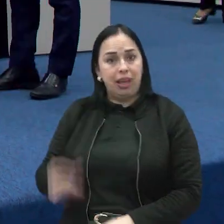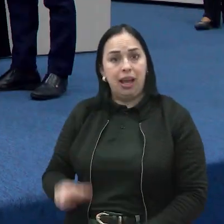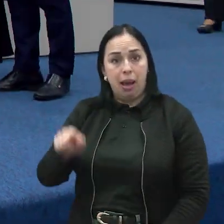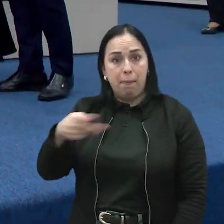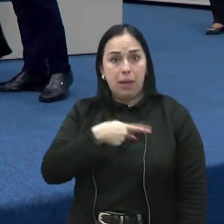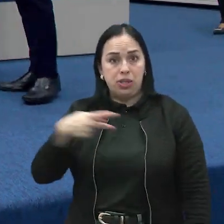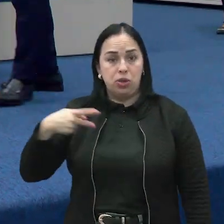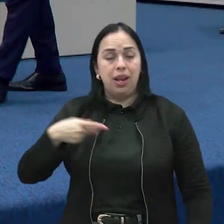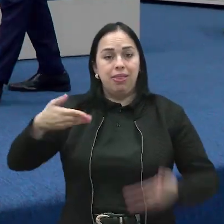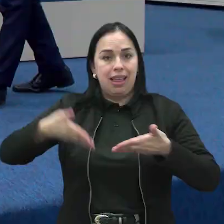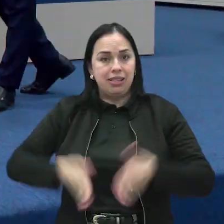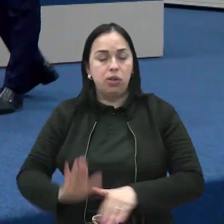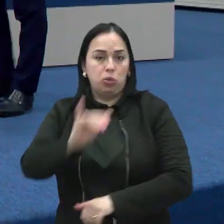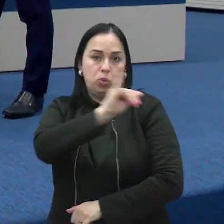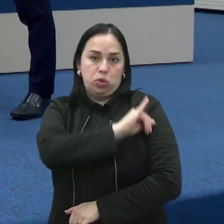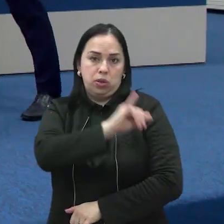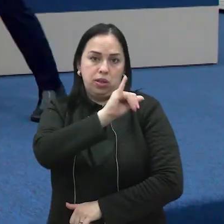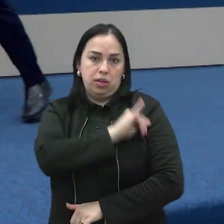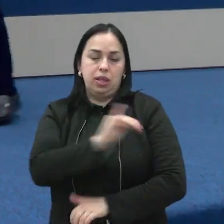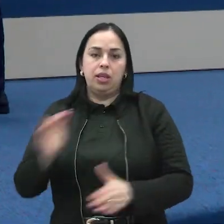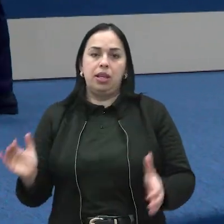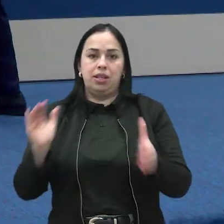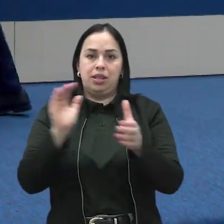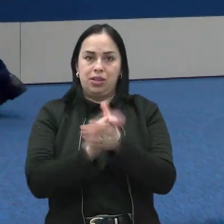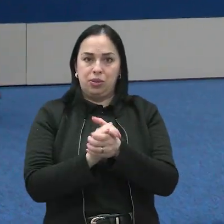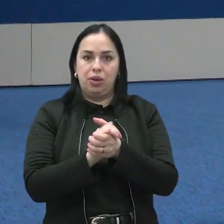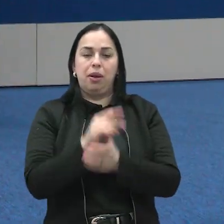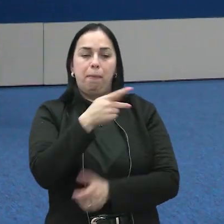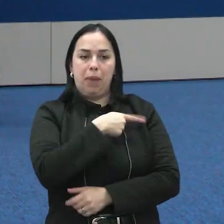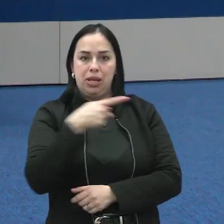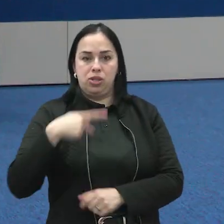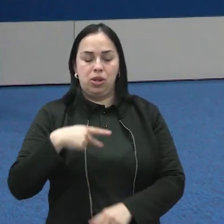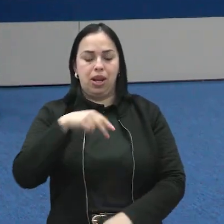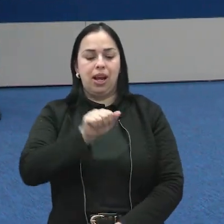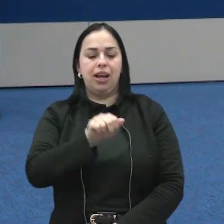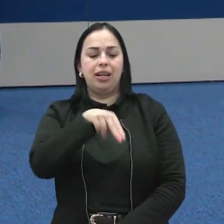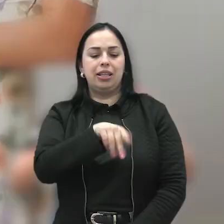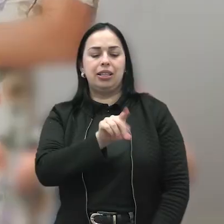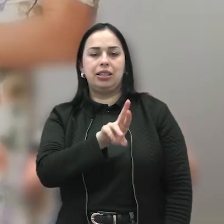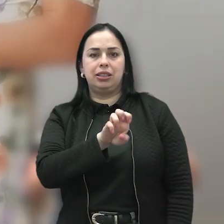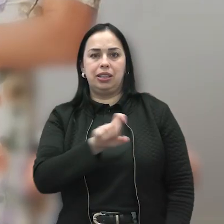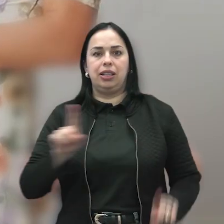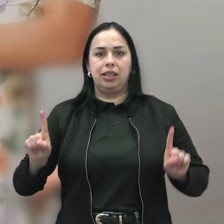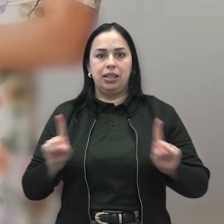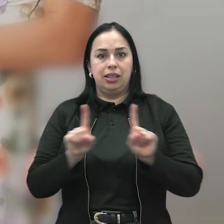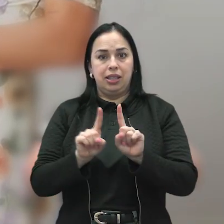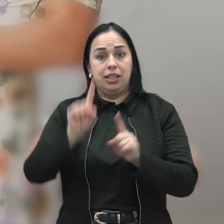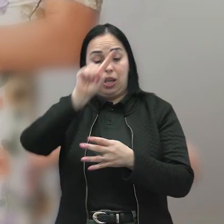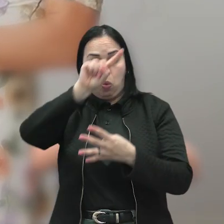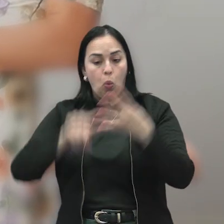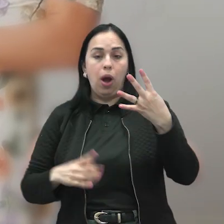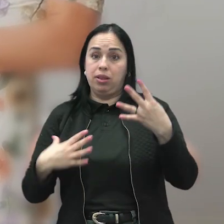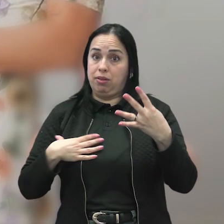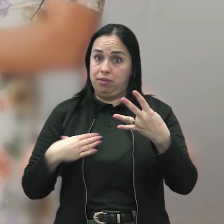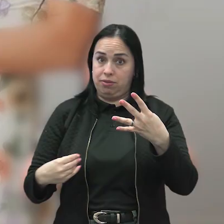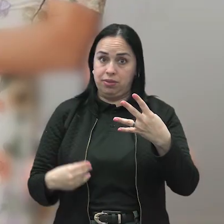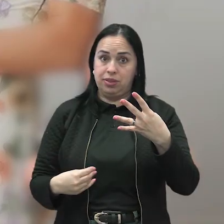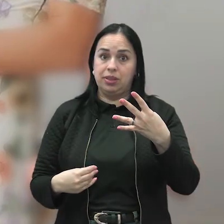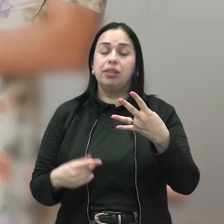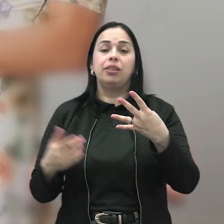Petrópolis, no Rio de Janeiro, Nayane Câmara é casada com também pastor André Câmara. Eles são pais de 4